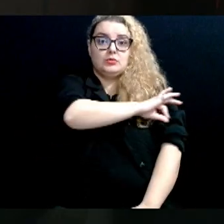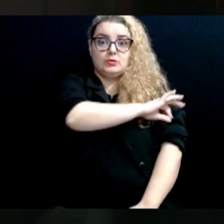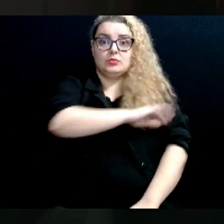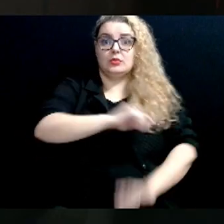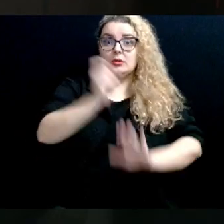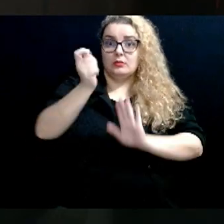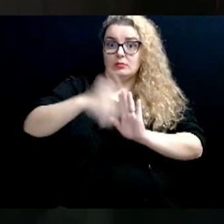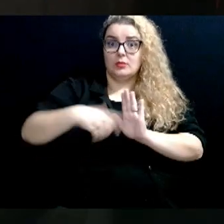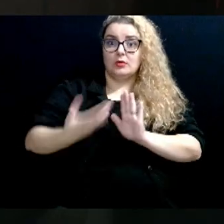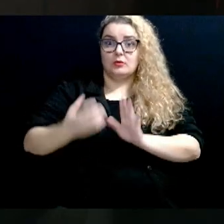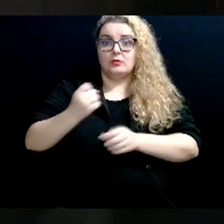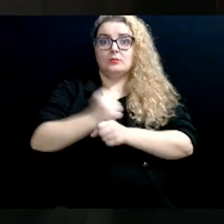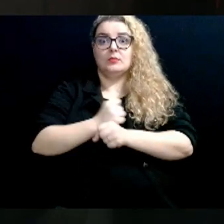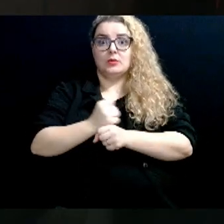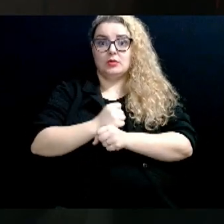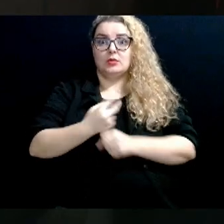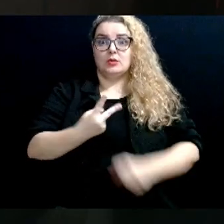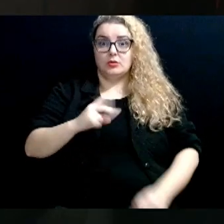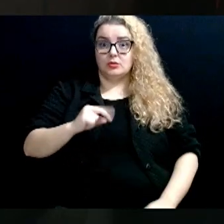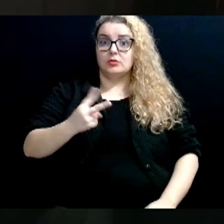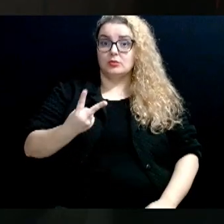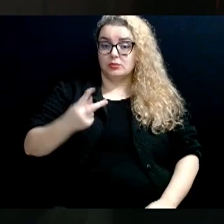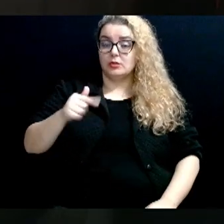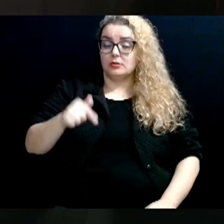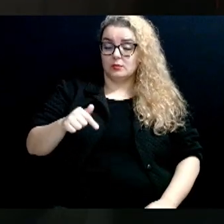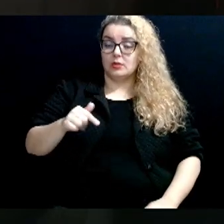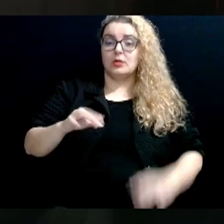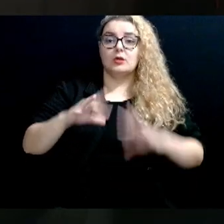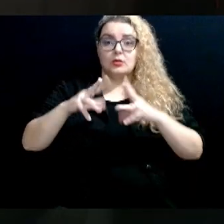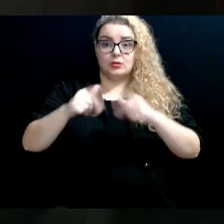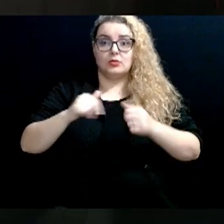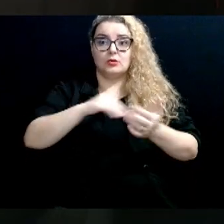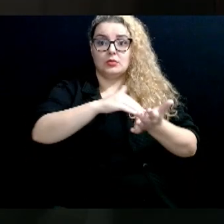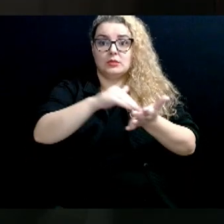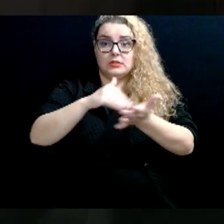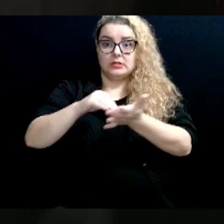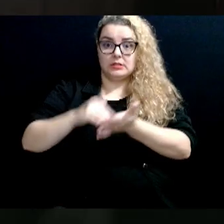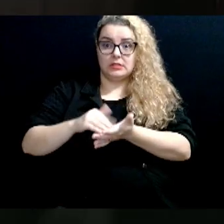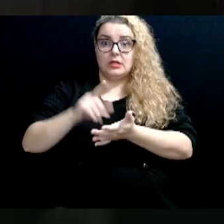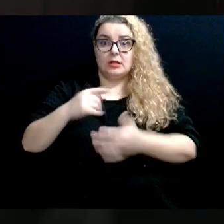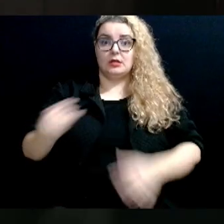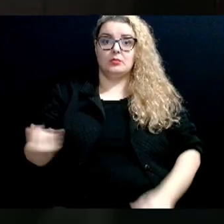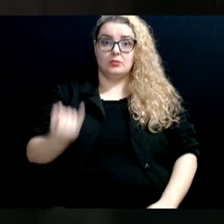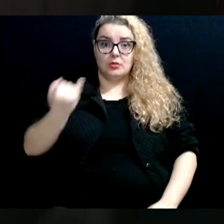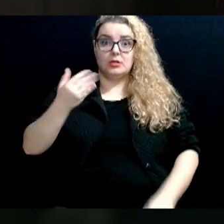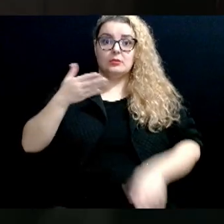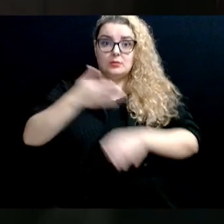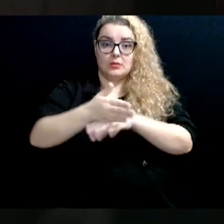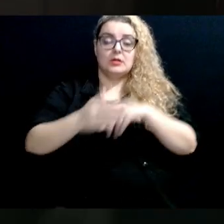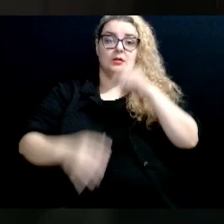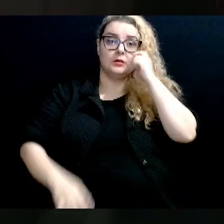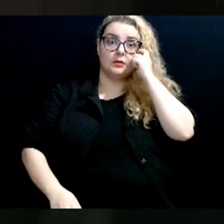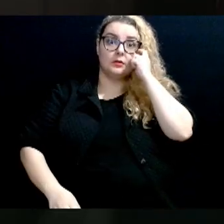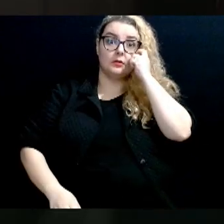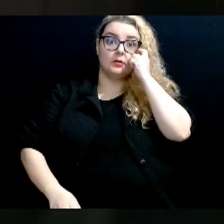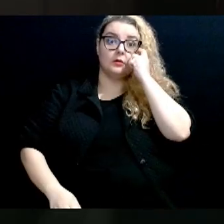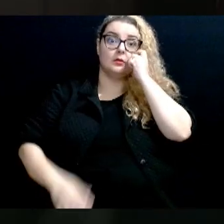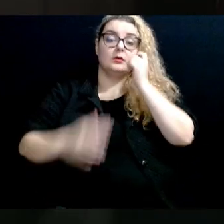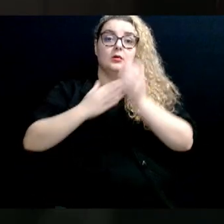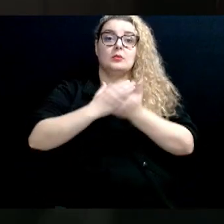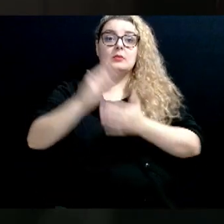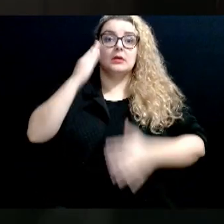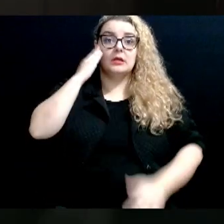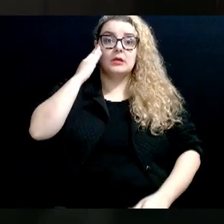ano de 2027 em todas as secretarias. É importante que você participe para você começar, de repente, a entender como que